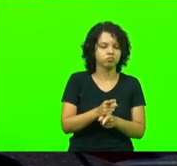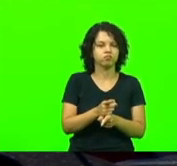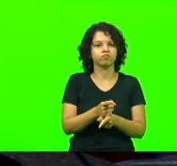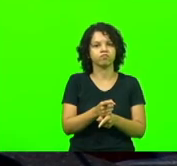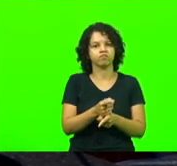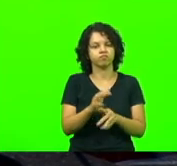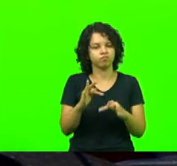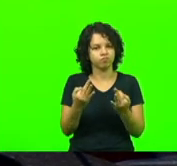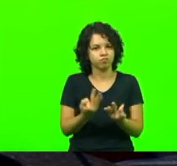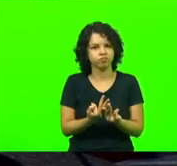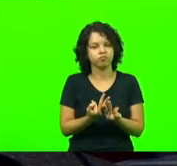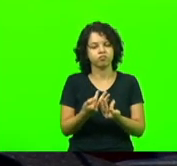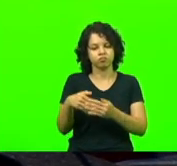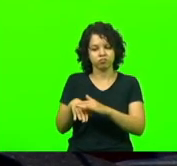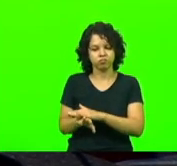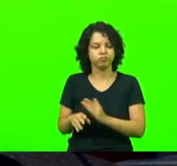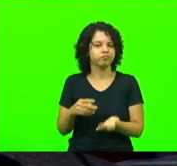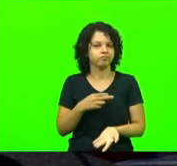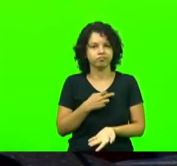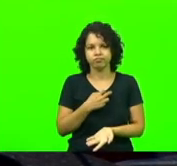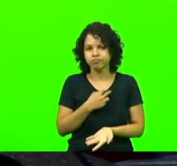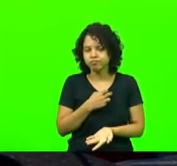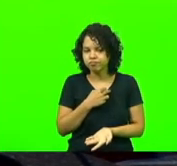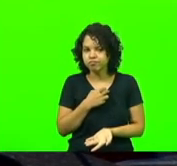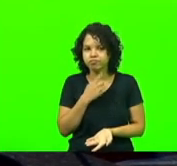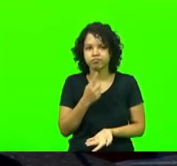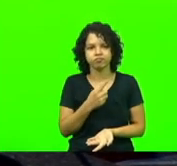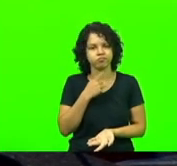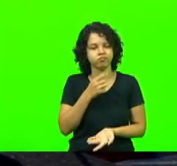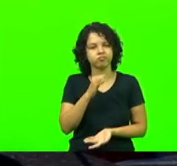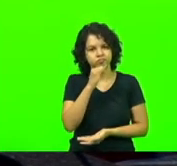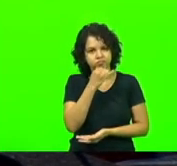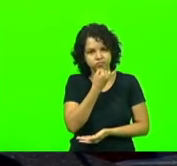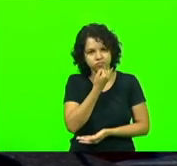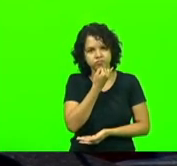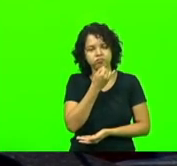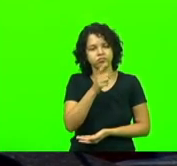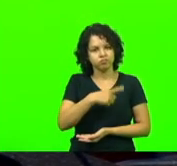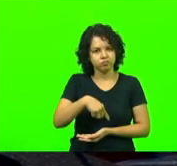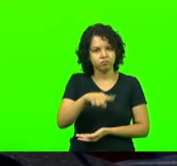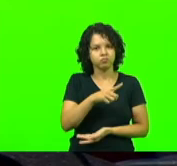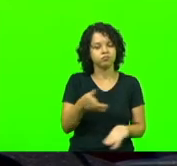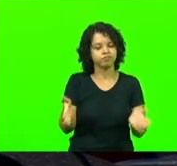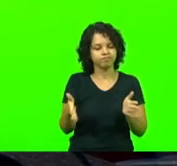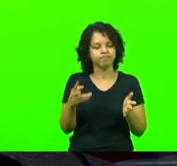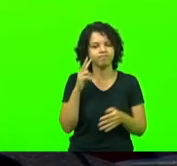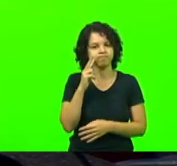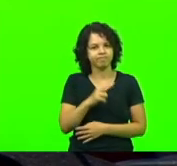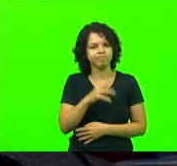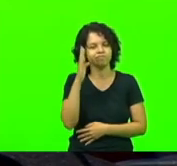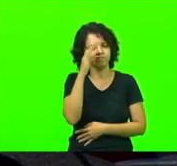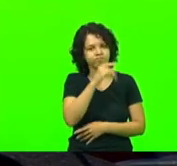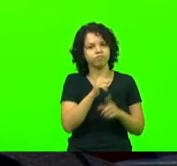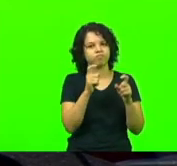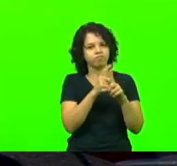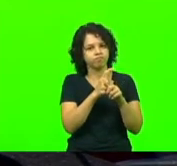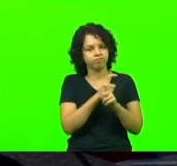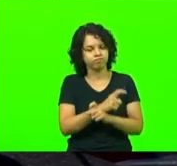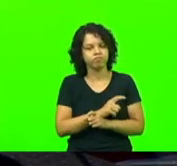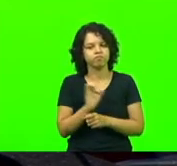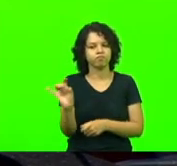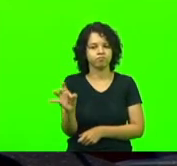muito triste nós, brasileiros, estar passando por esse momento. A gente sabe da dificuldade de cada